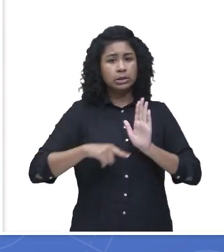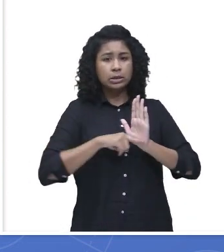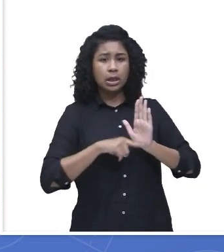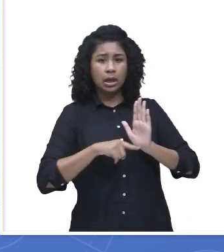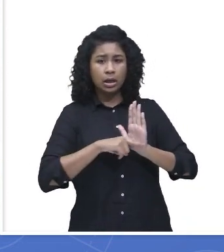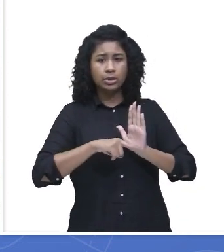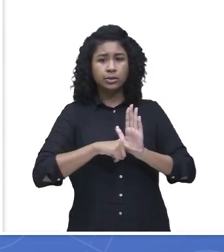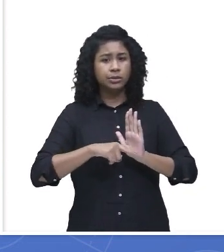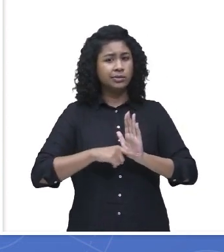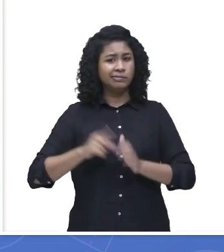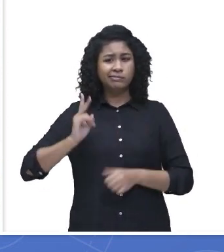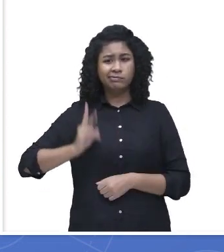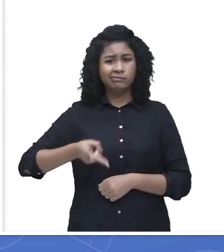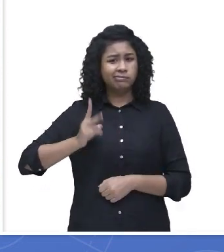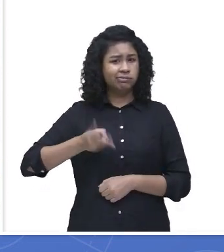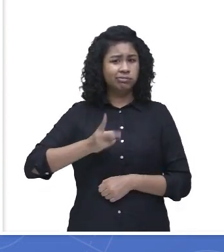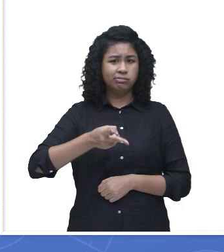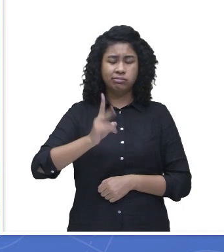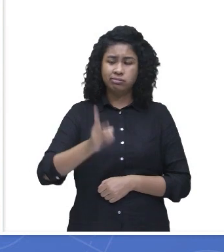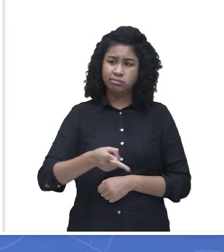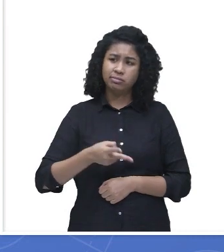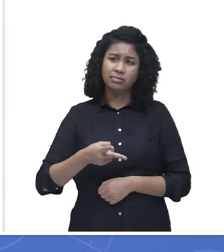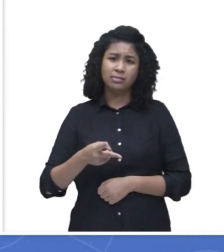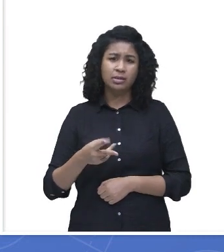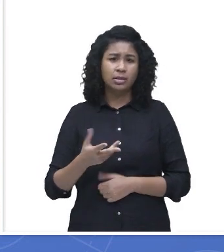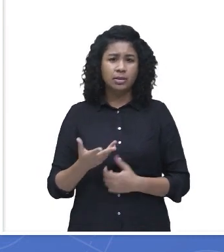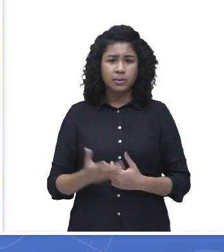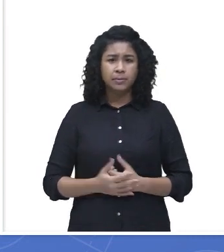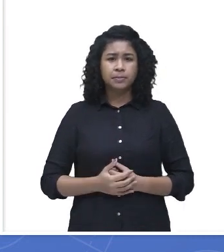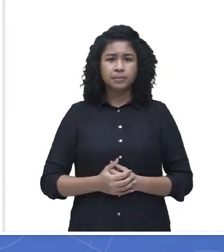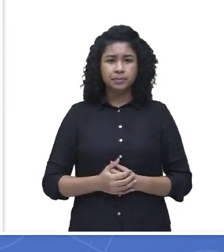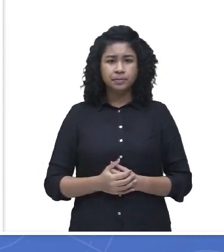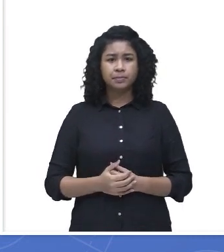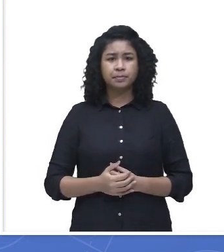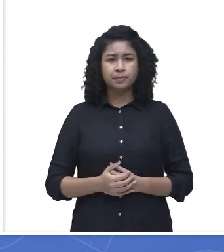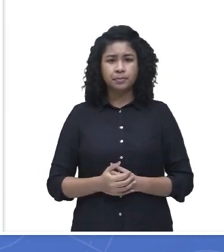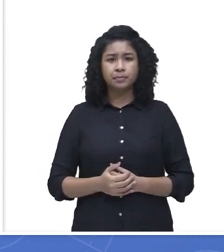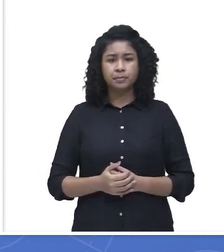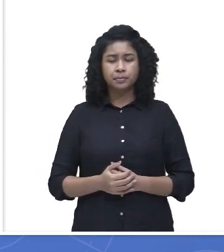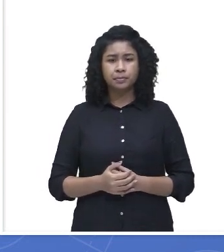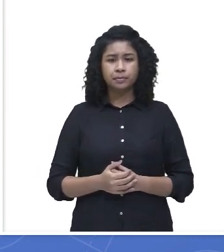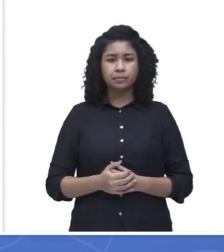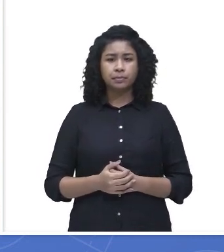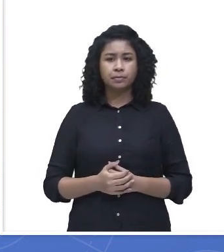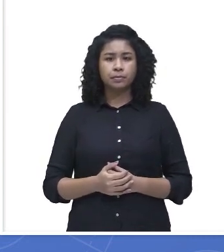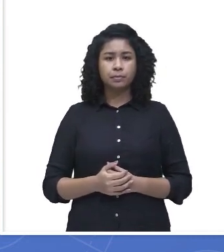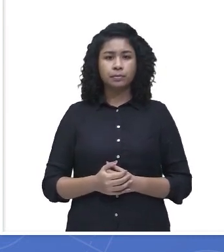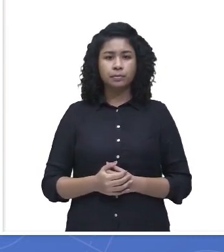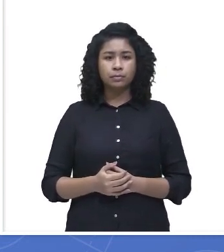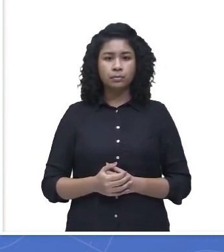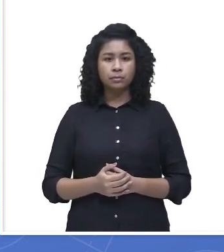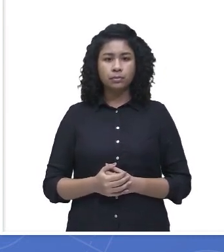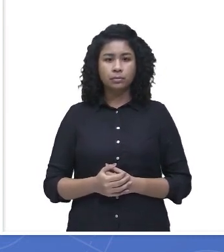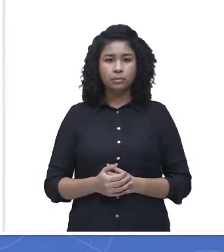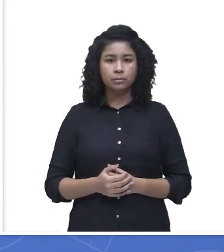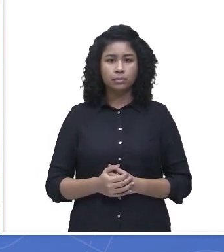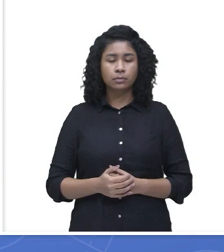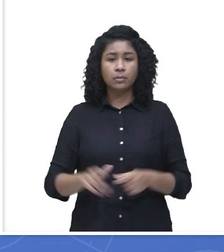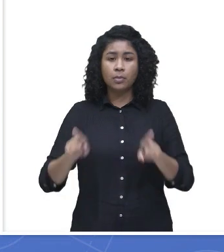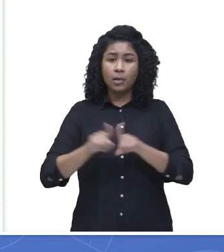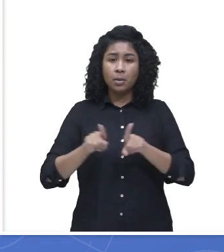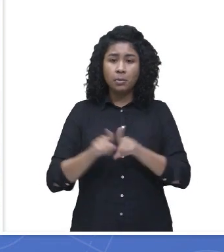Melancolia e pessimismo, aquele tom apático, um tom pessimista com relação à vida, assim como utiliza muitos